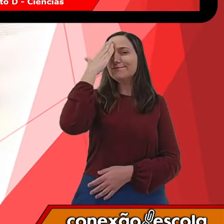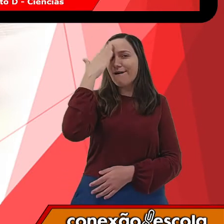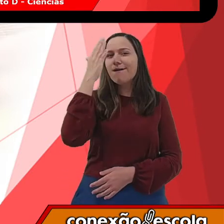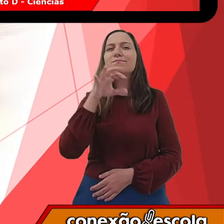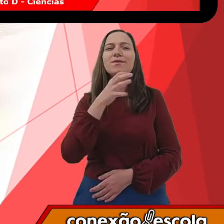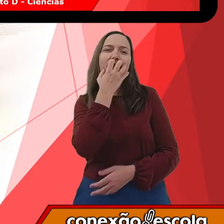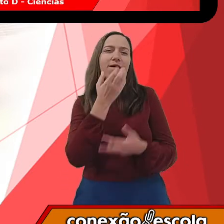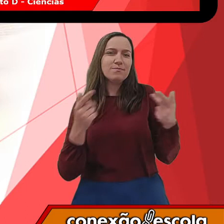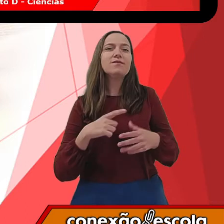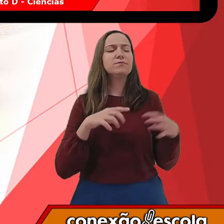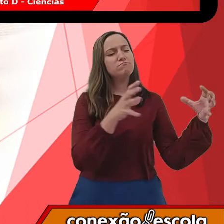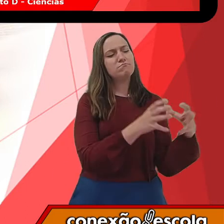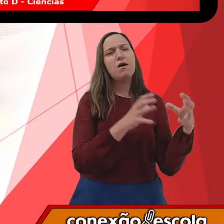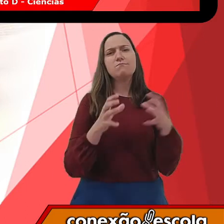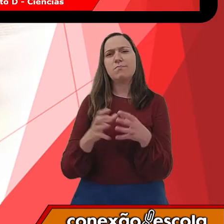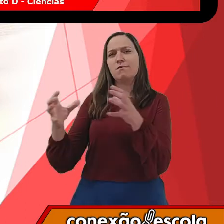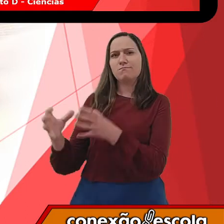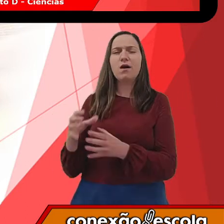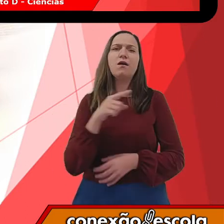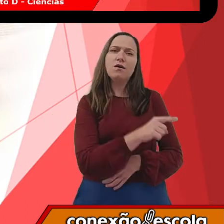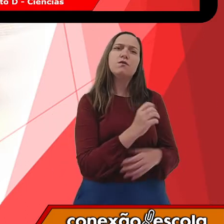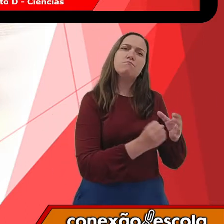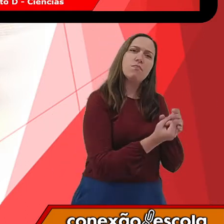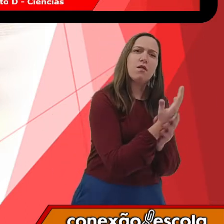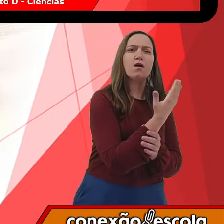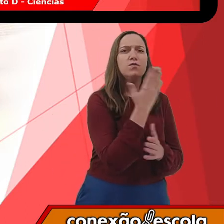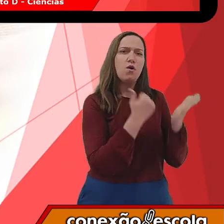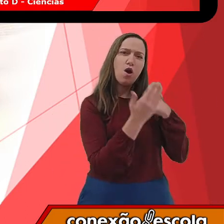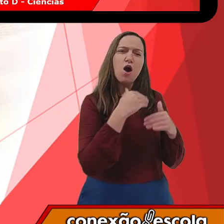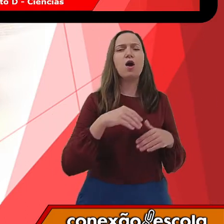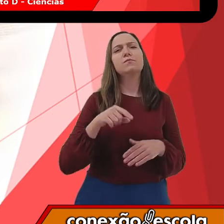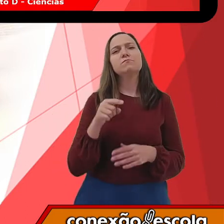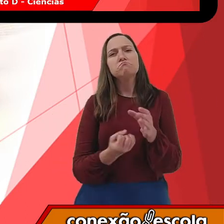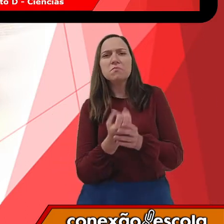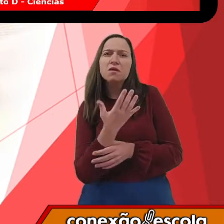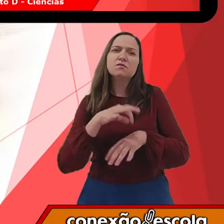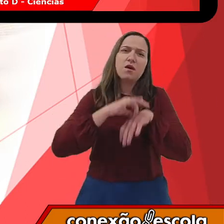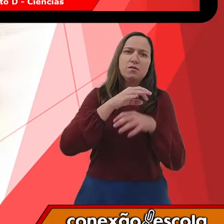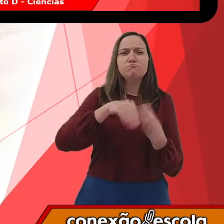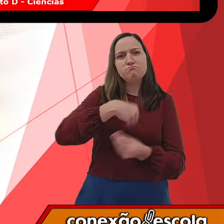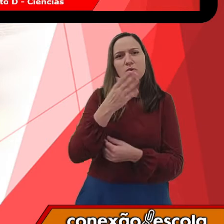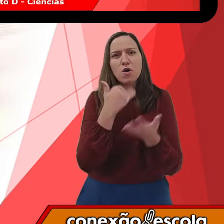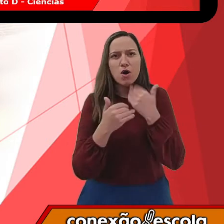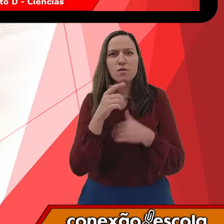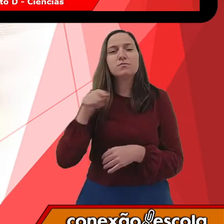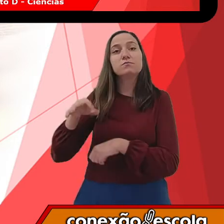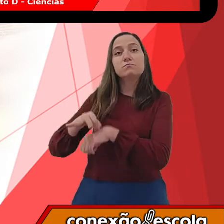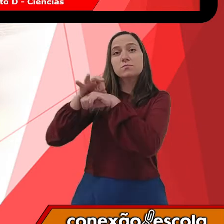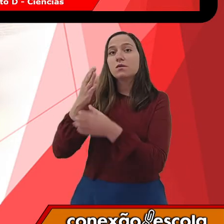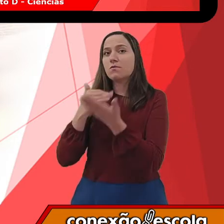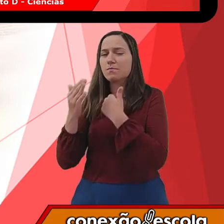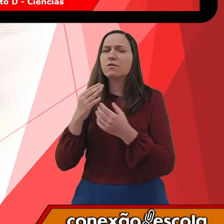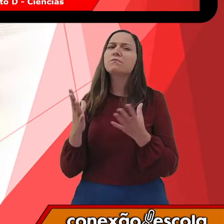ser classificados em herbívoros, carnívoros e onívoros, vamos falar sobre as relações alimentares? Em